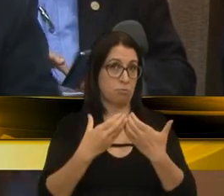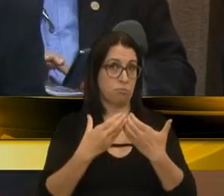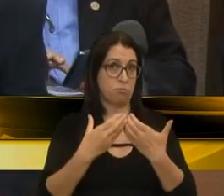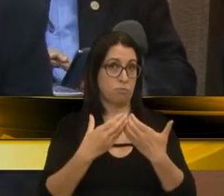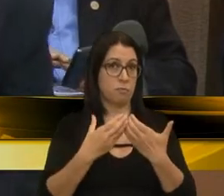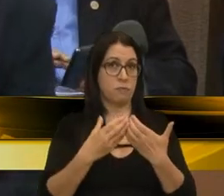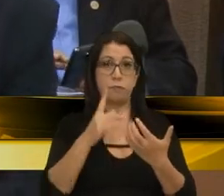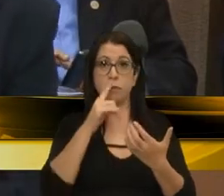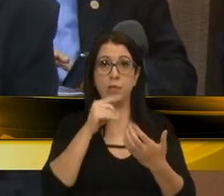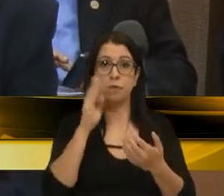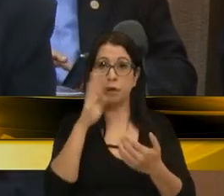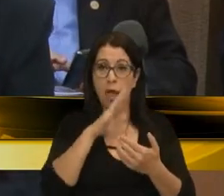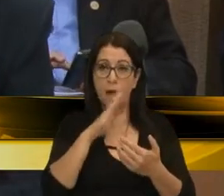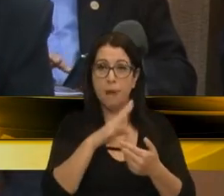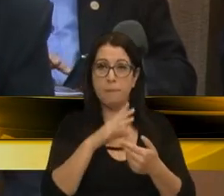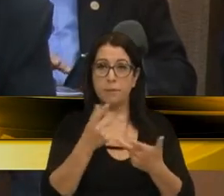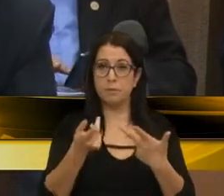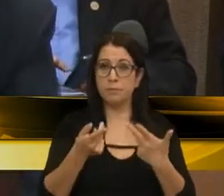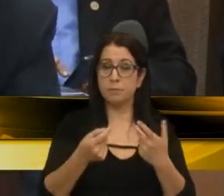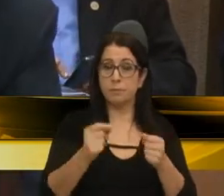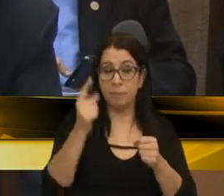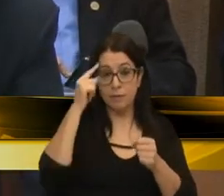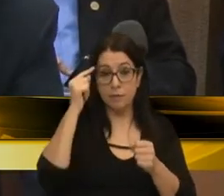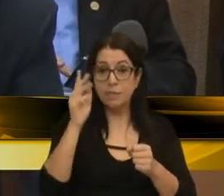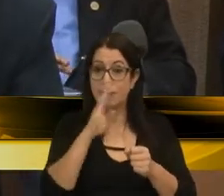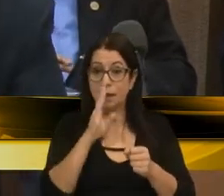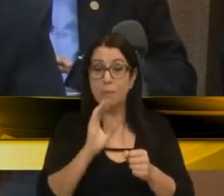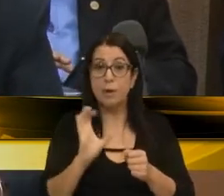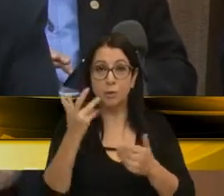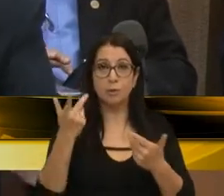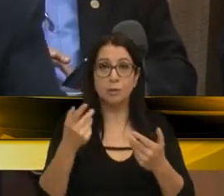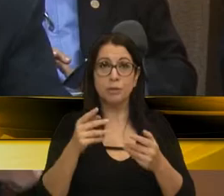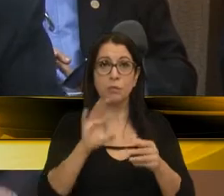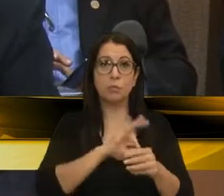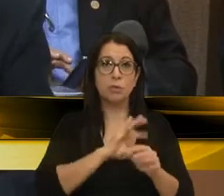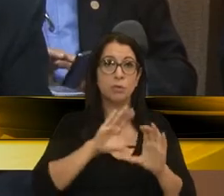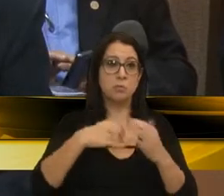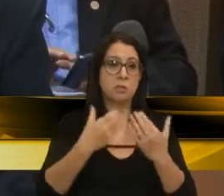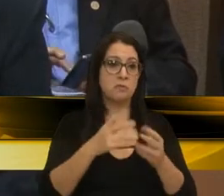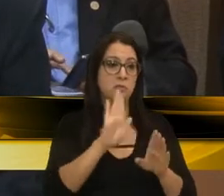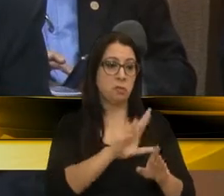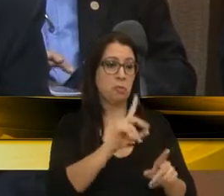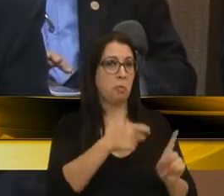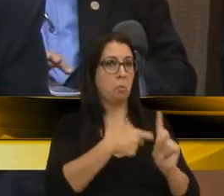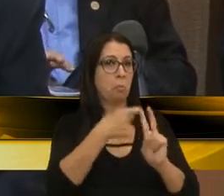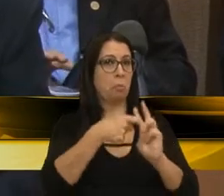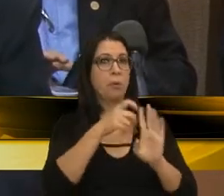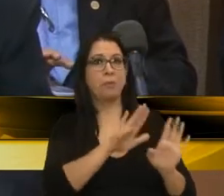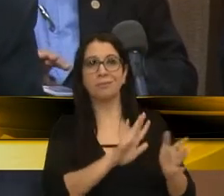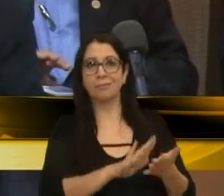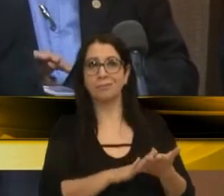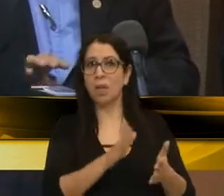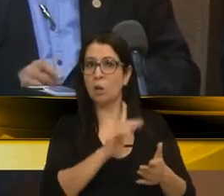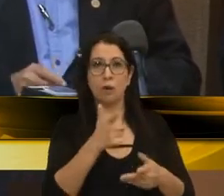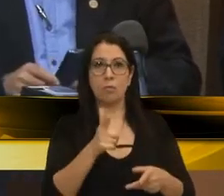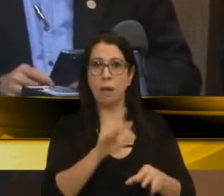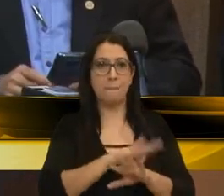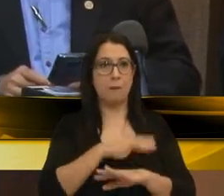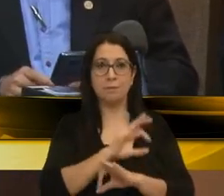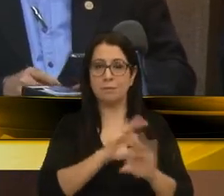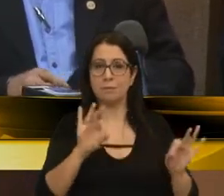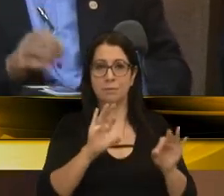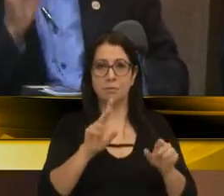fogo de palha, né? Foi aquele fogo de palha, porque a polícia comunitária teve lá poucos meses. Poucos meses e agora não tem mais polícia